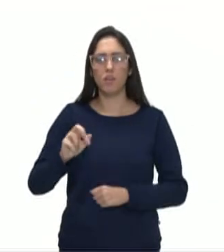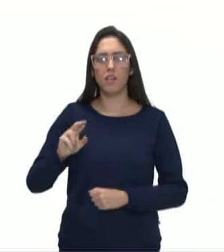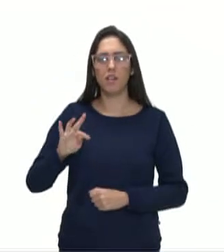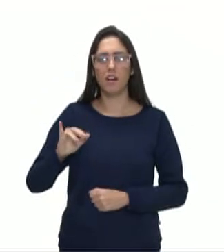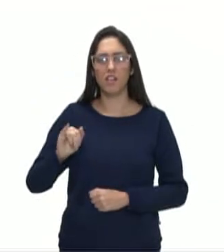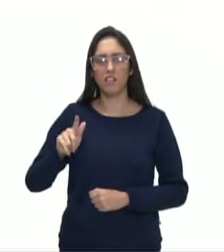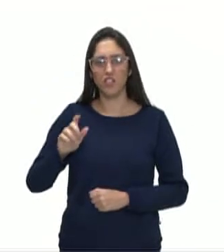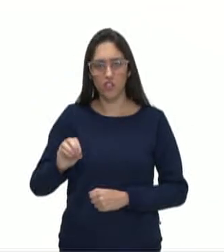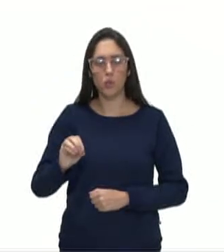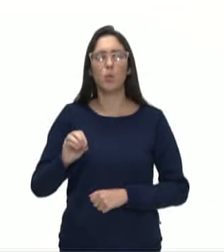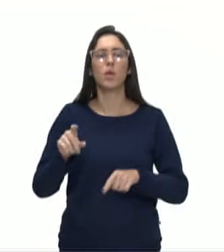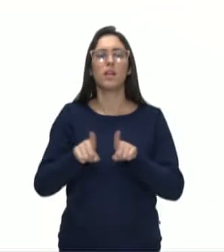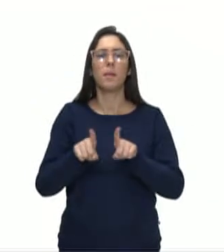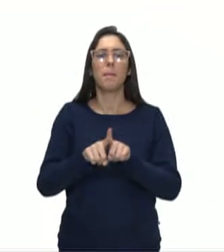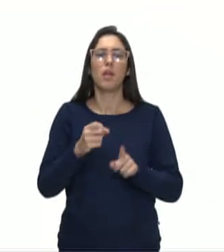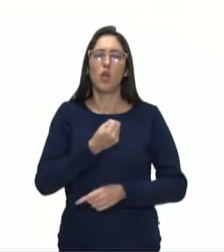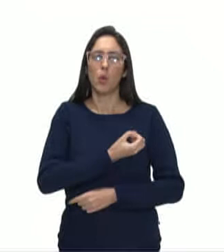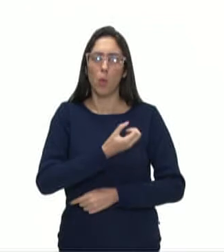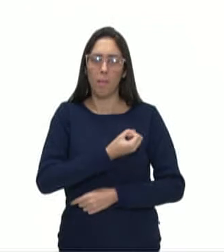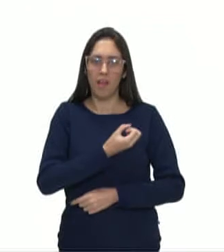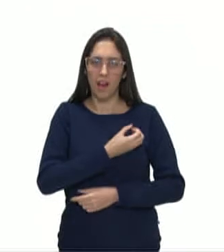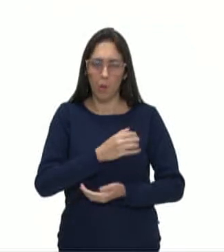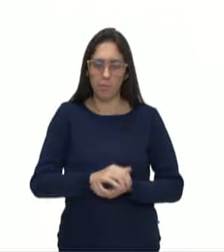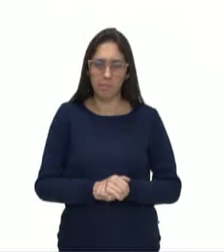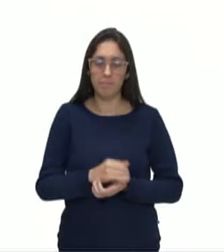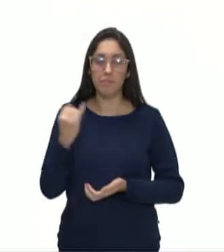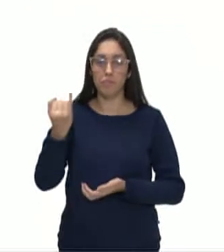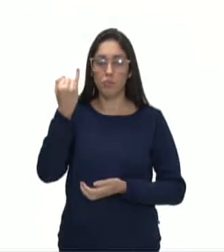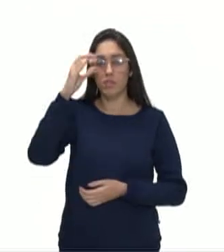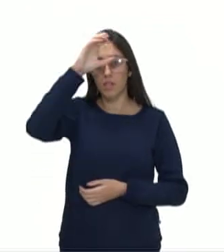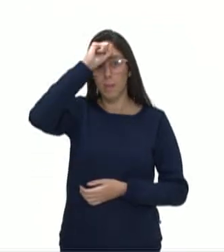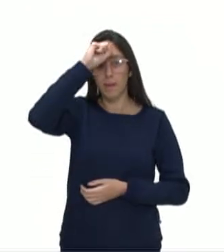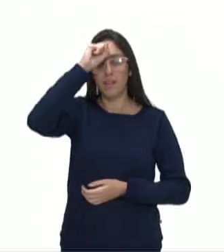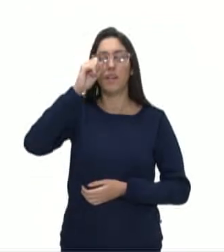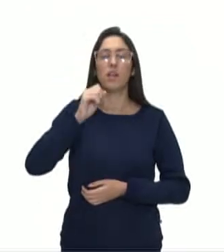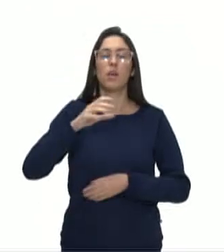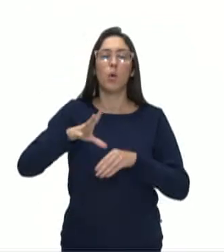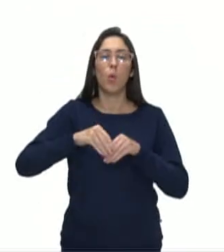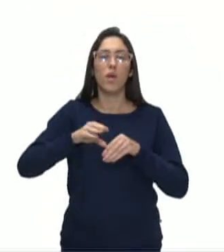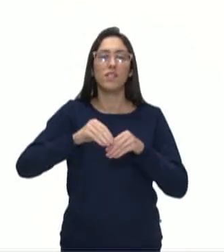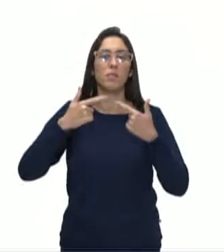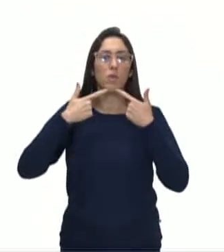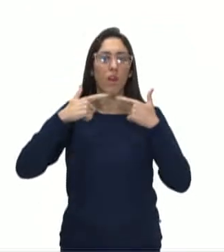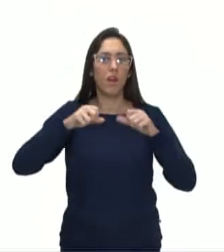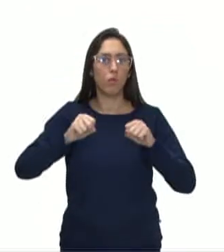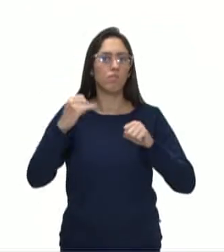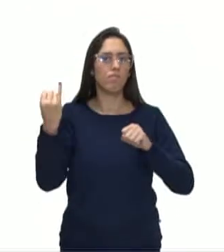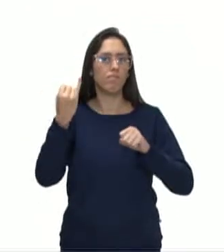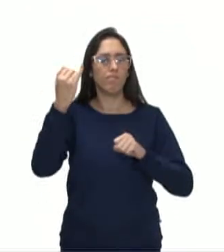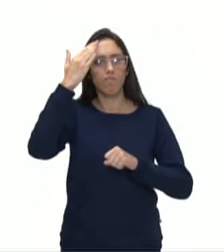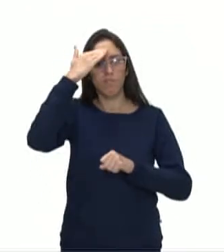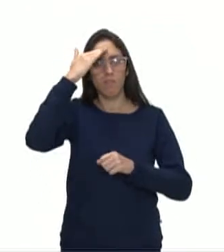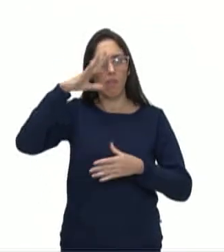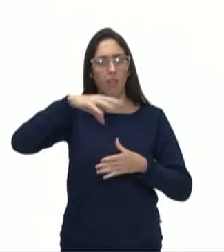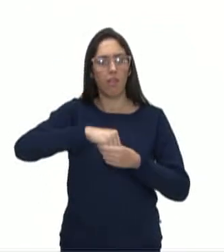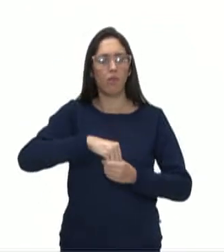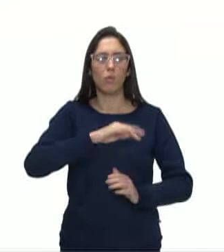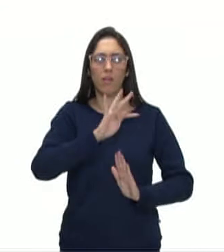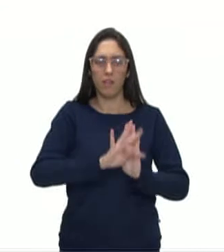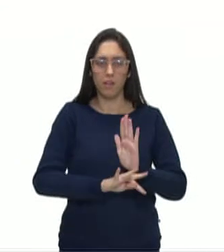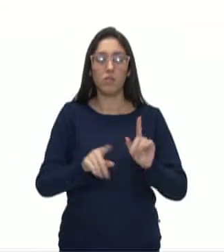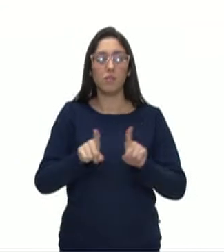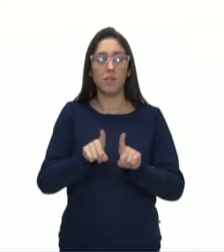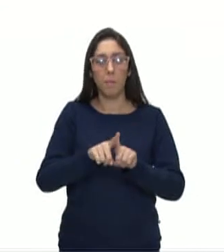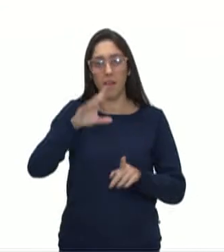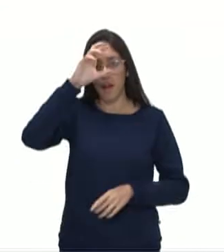Apropriar-se do conhecimento linguístico necessário também para a compreensão e interpretação textual. Compreender o